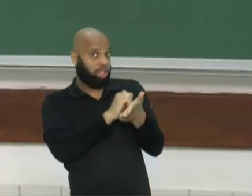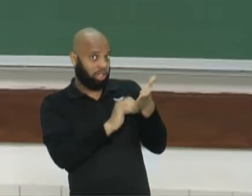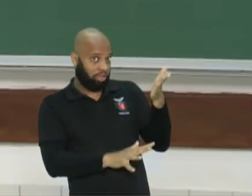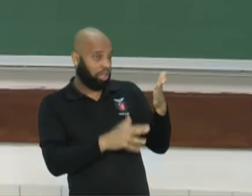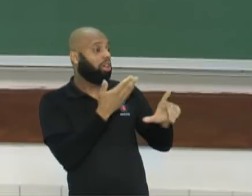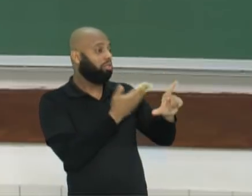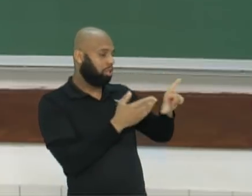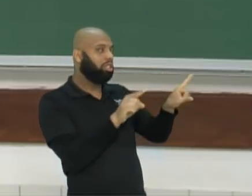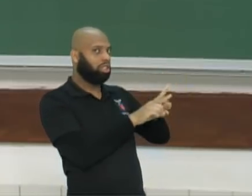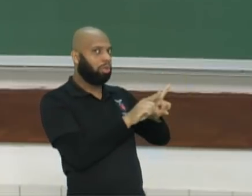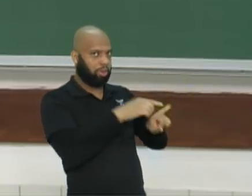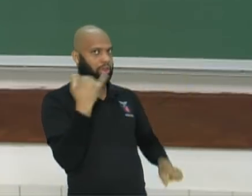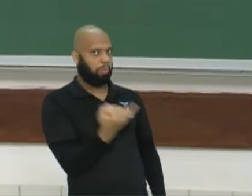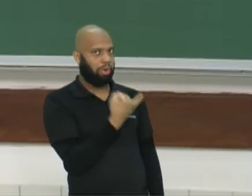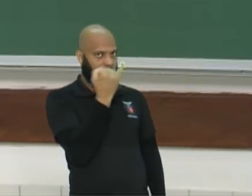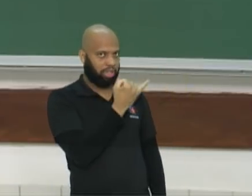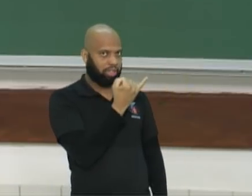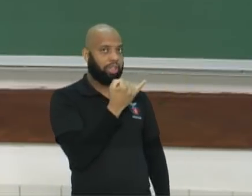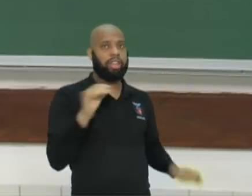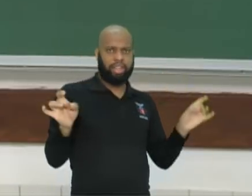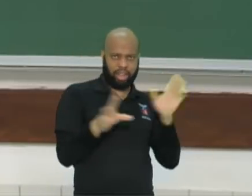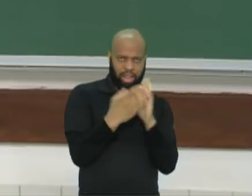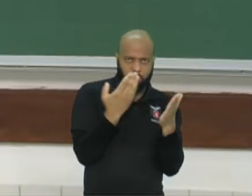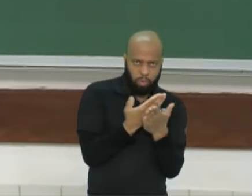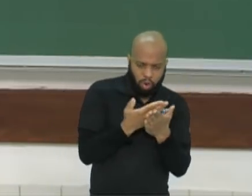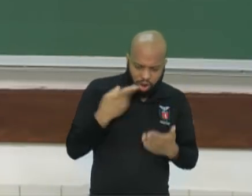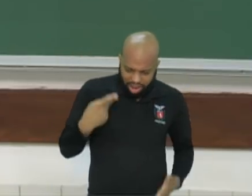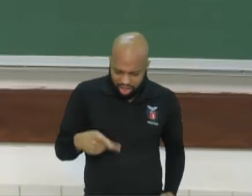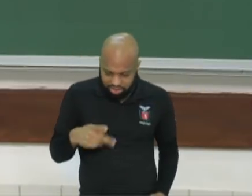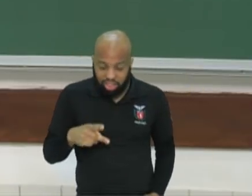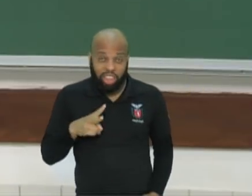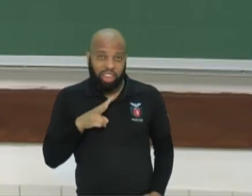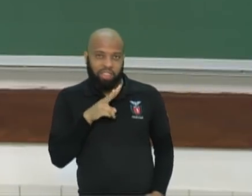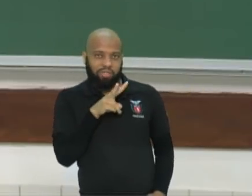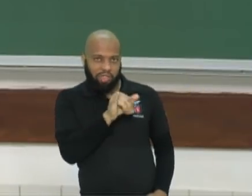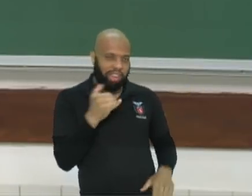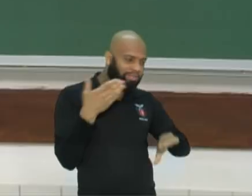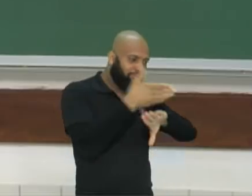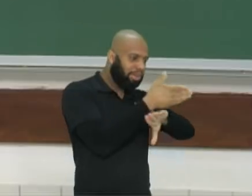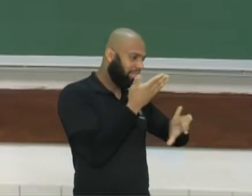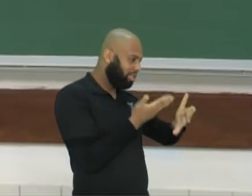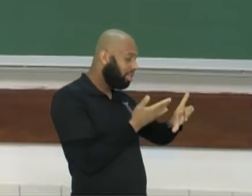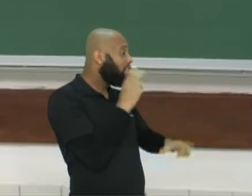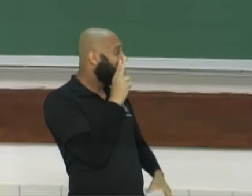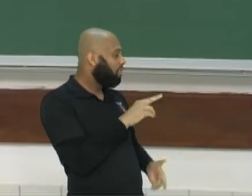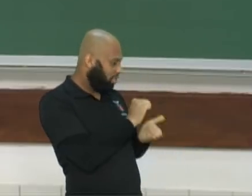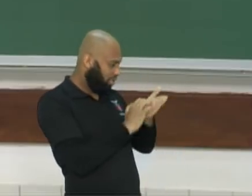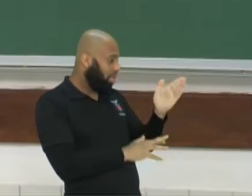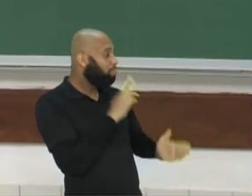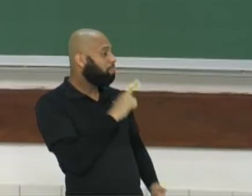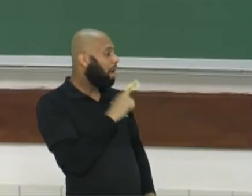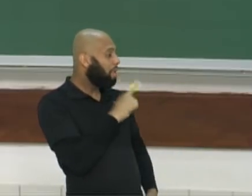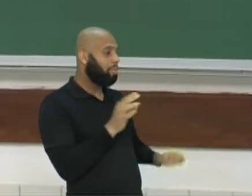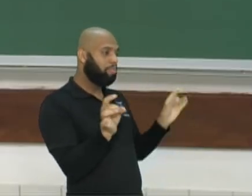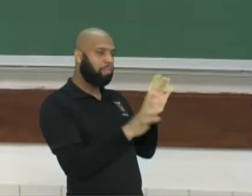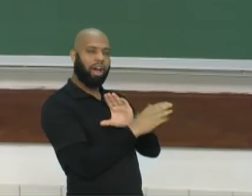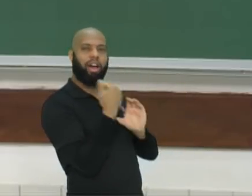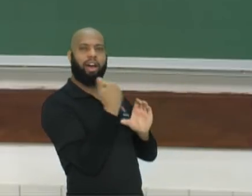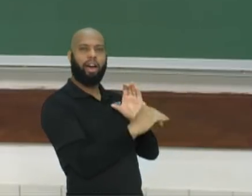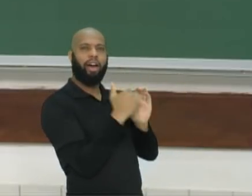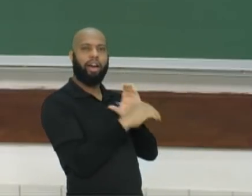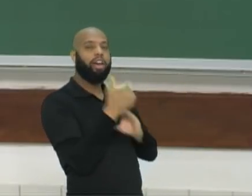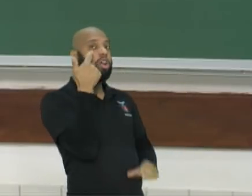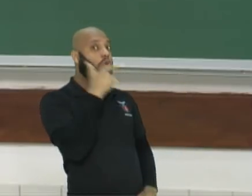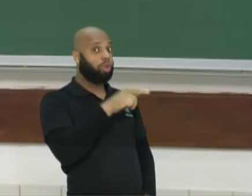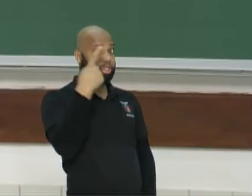outras atividades do aplicativo. Terminou nossa aula aqui? Corre lá, vê as atividades que tem para fazer, resolve todas elas, porque